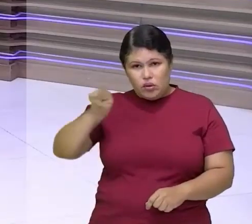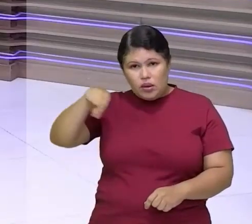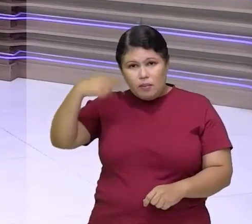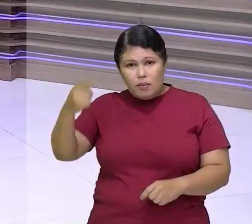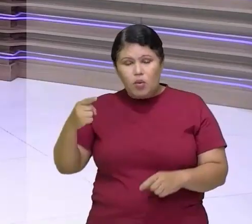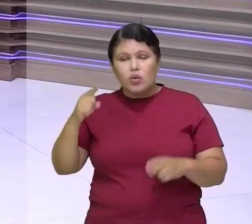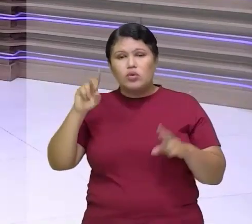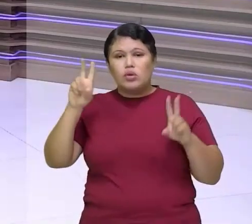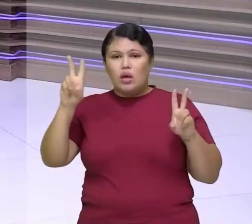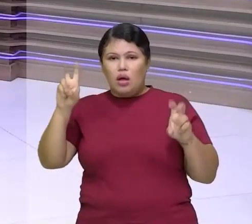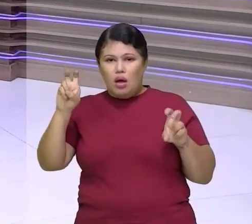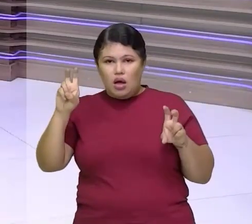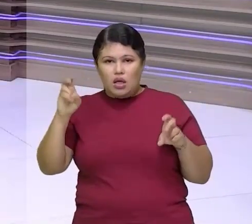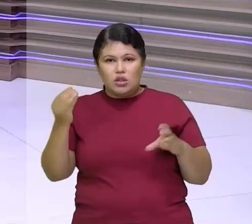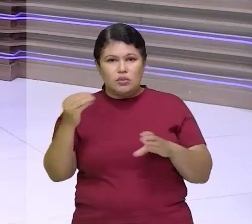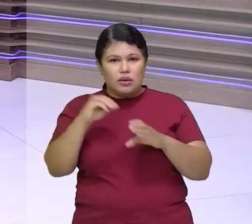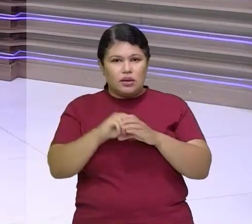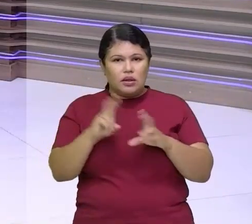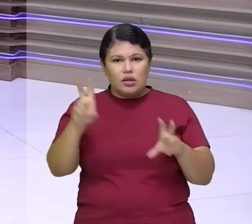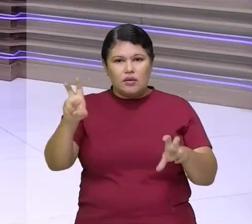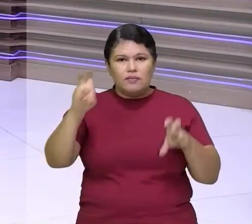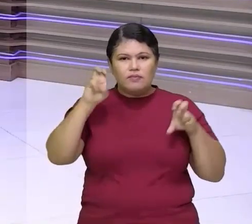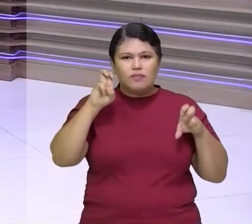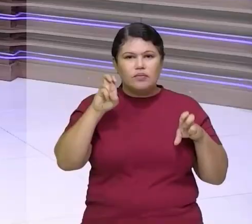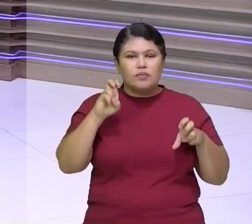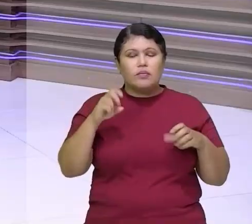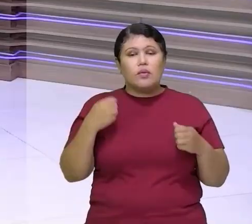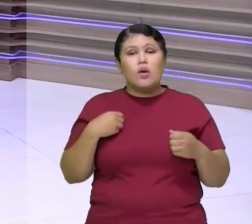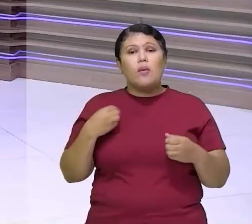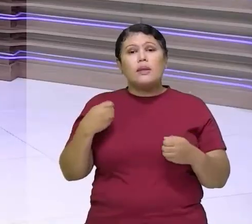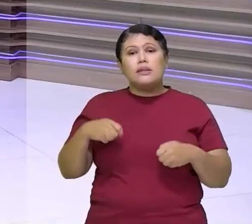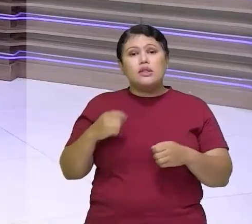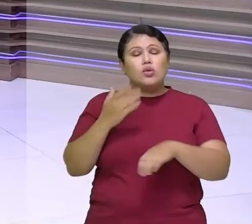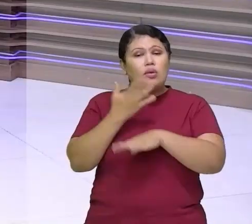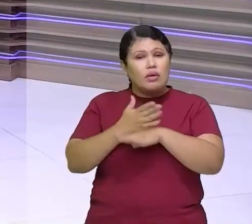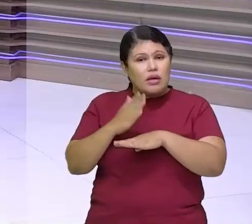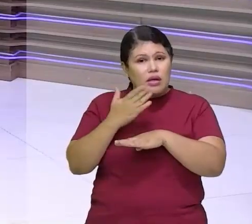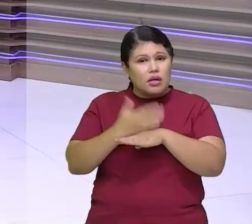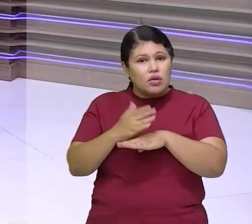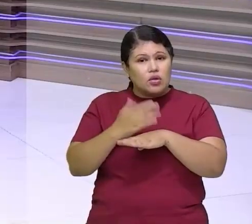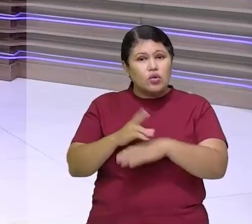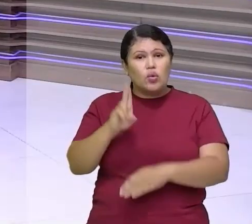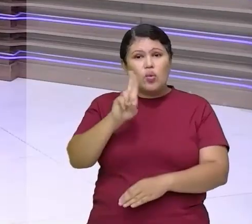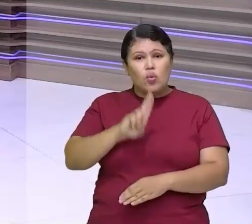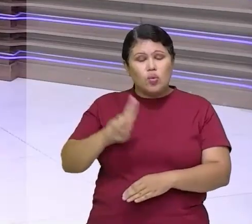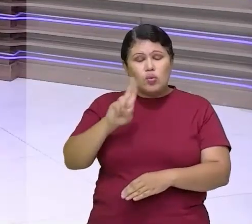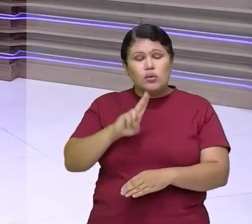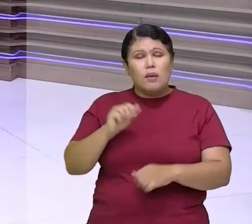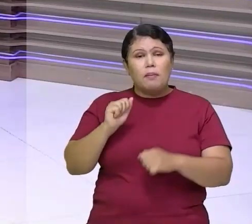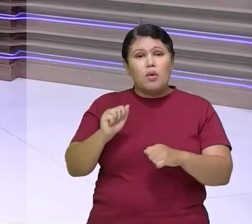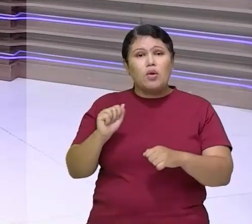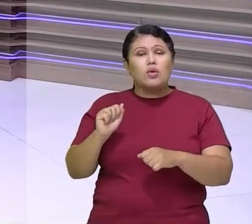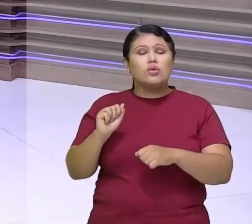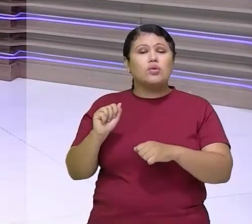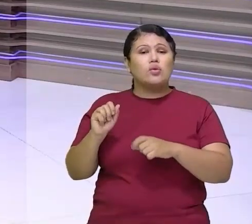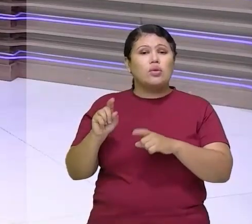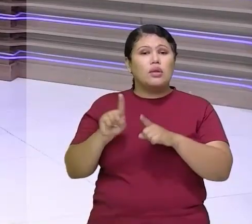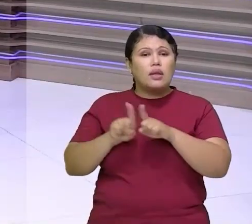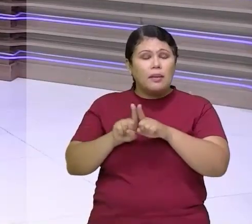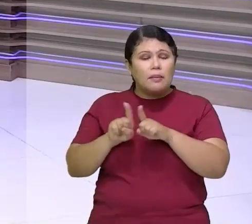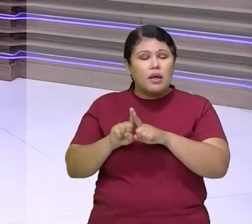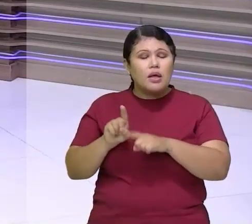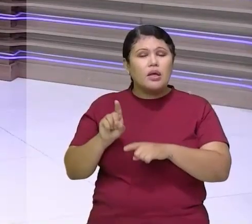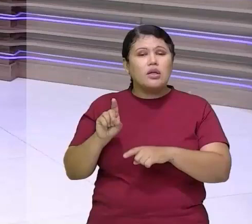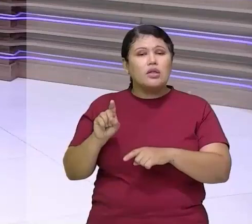as aspas na citação. Entenderam? A aplicabilidade. Para isso a gente tem que contar com o papai e com a mamãe, mas eles não